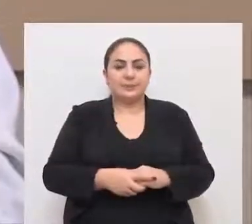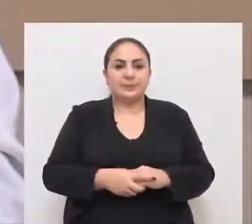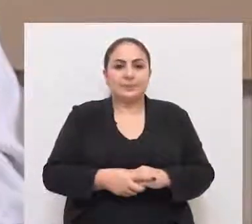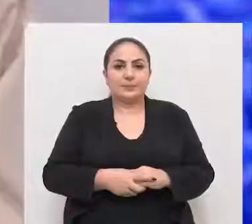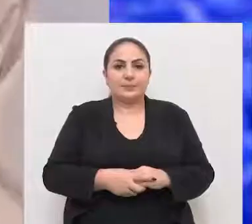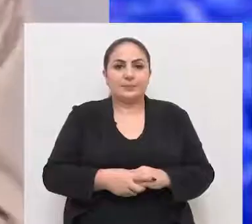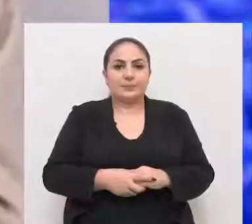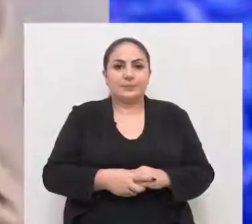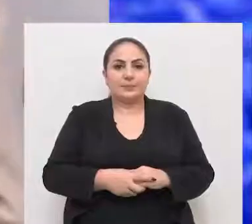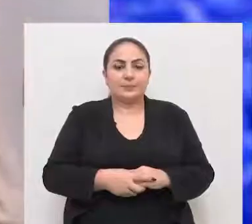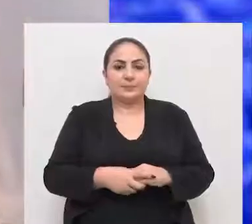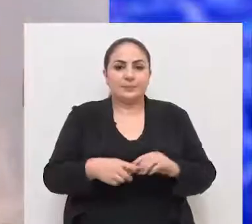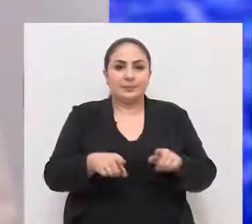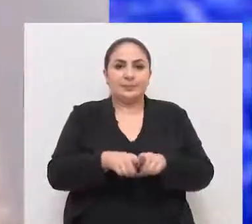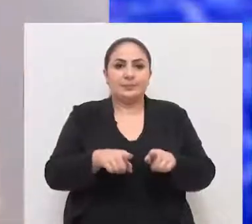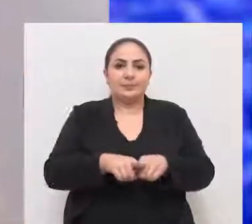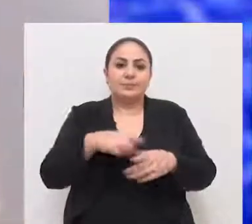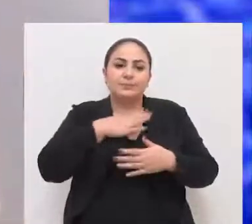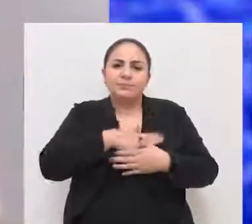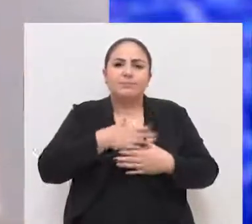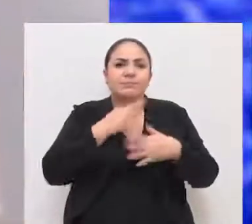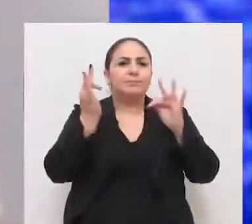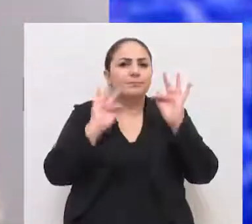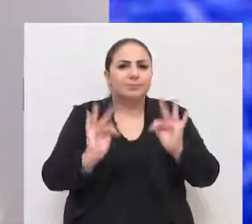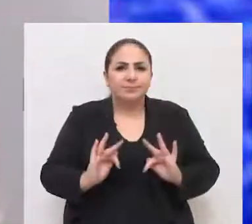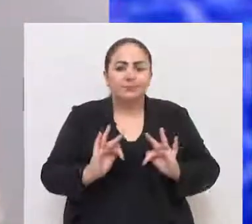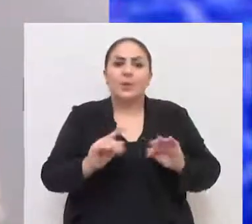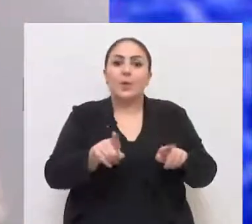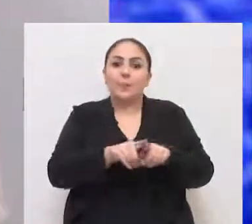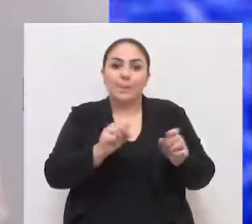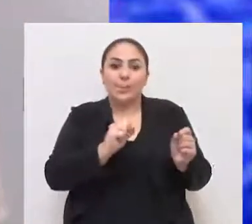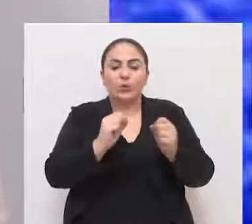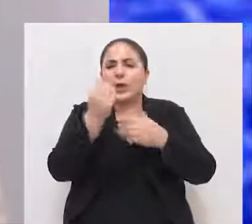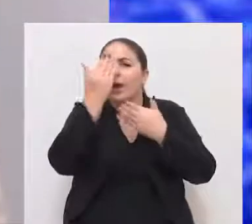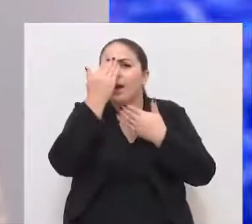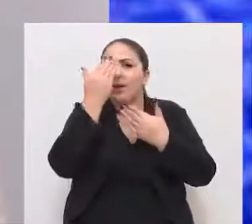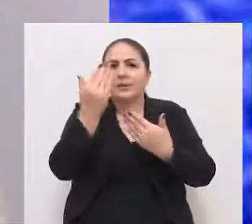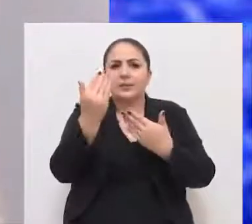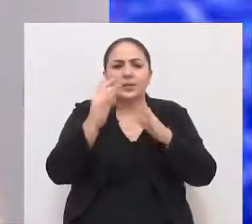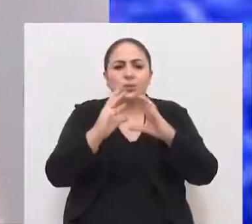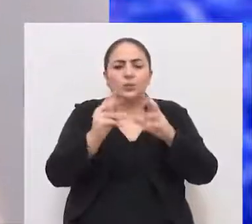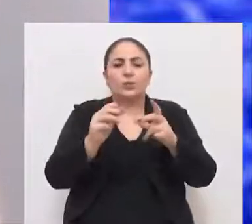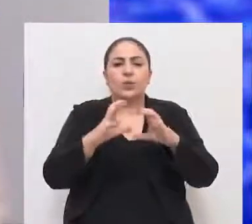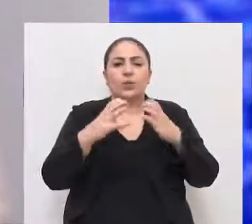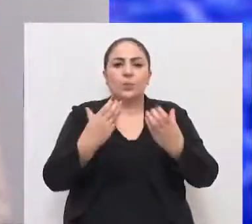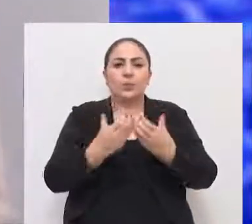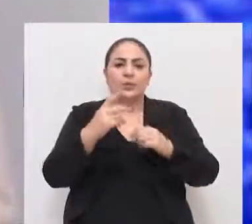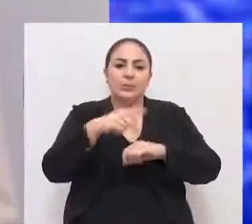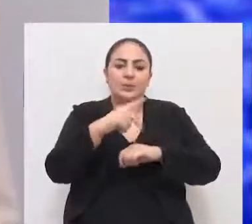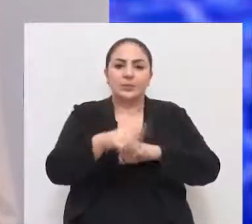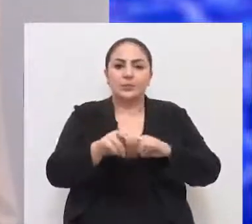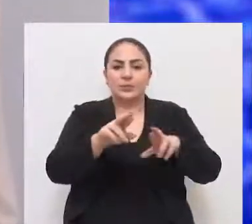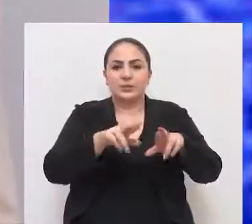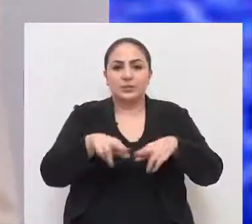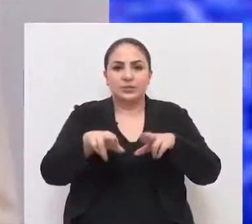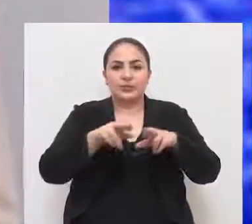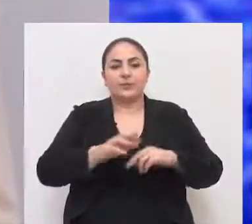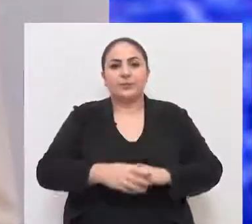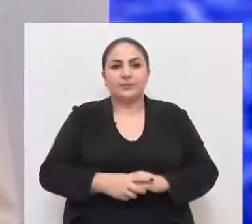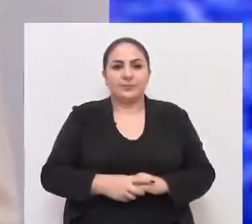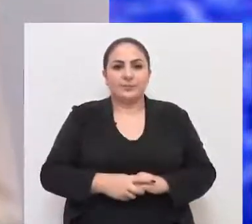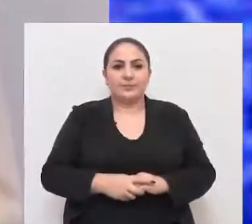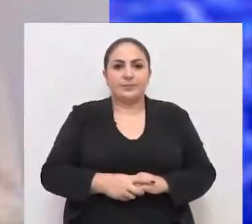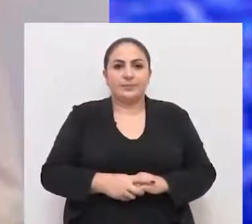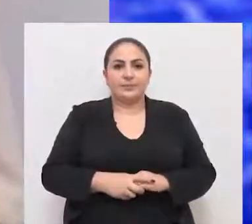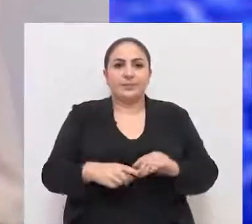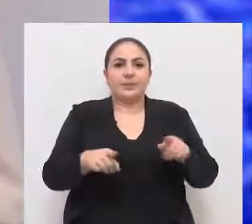grandeza. Sentimos-nos felizes em podermos agradecer a comunidade de Passo Fundo e